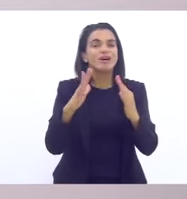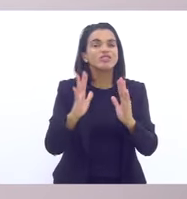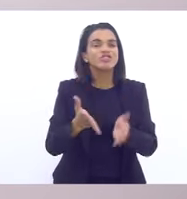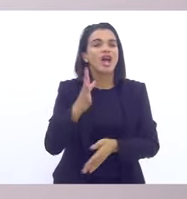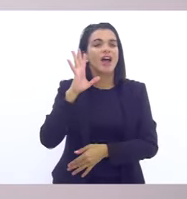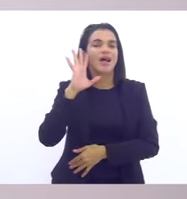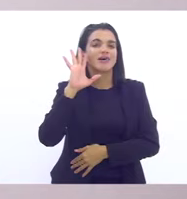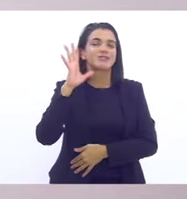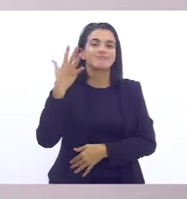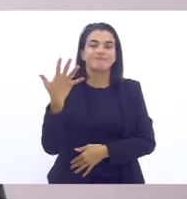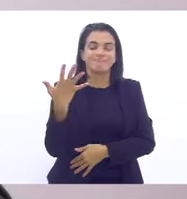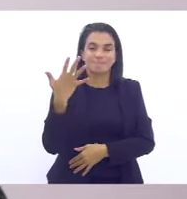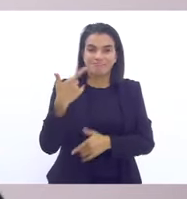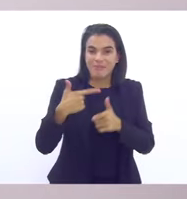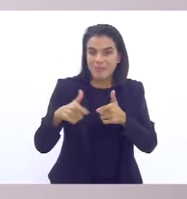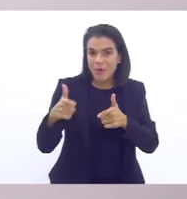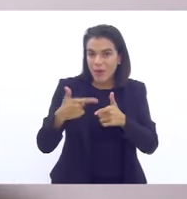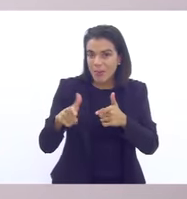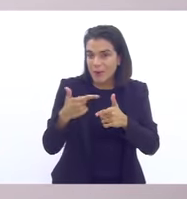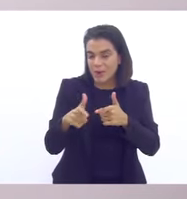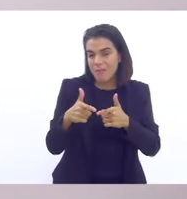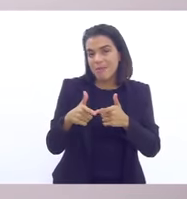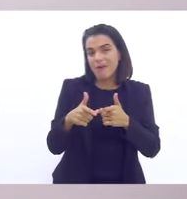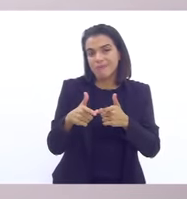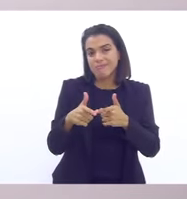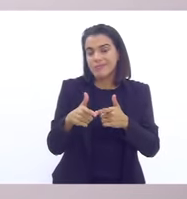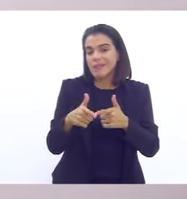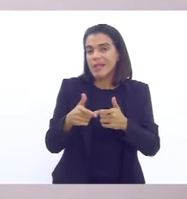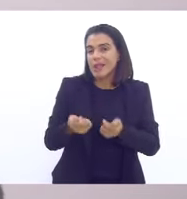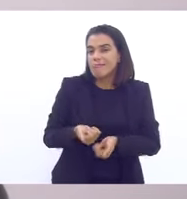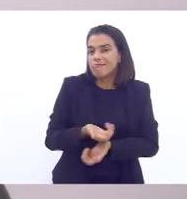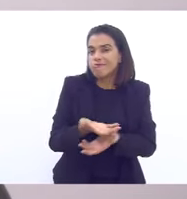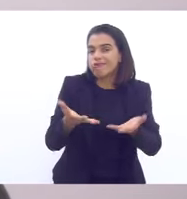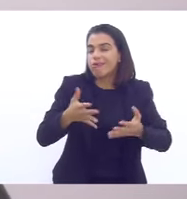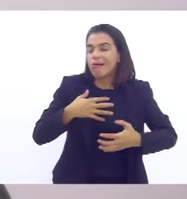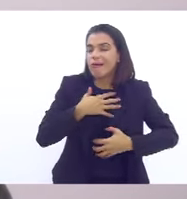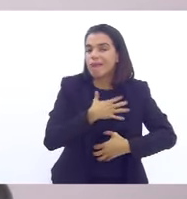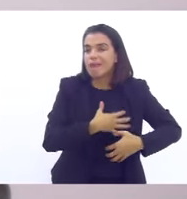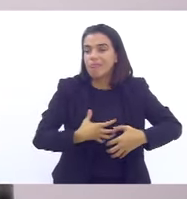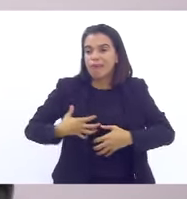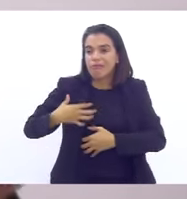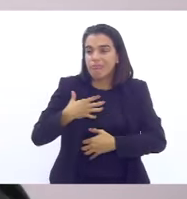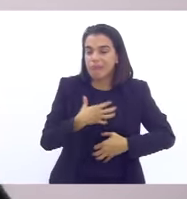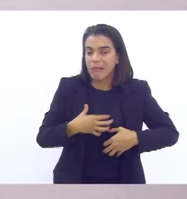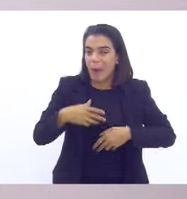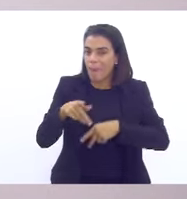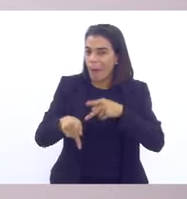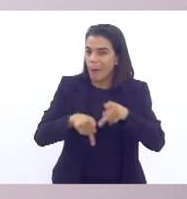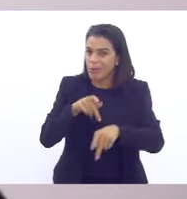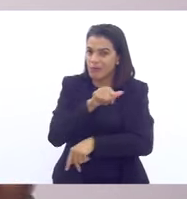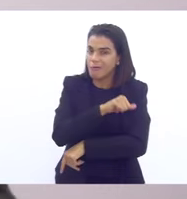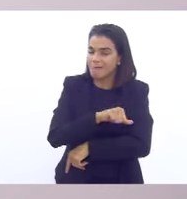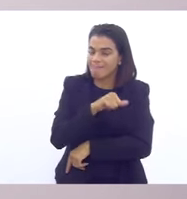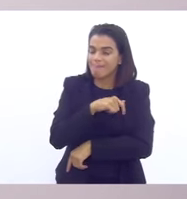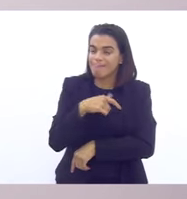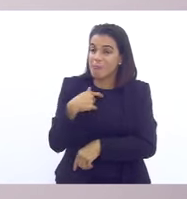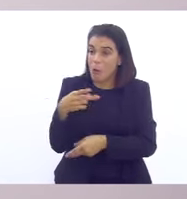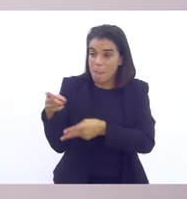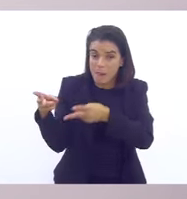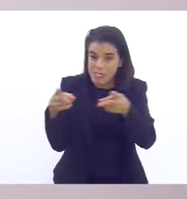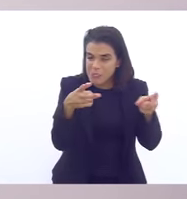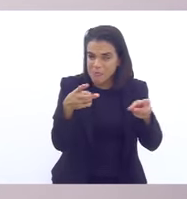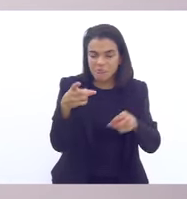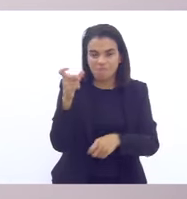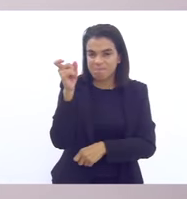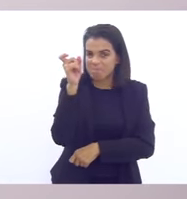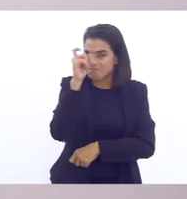resolver esse problema que afringe muito a população do Estado do Rio de Janeiro. Mas, pelo que eu estou vendo, está longe. E